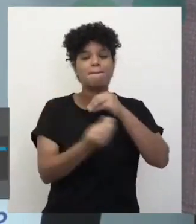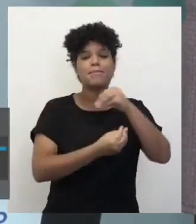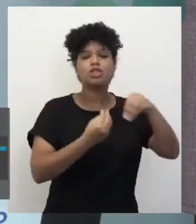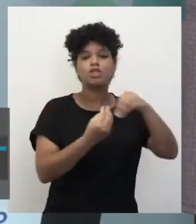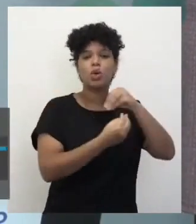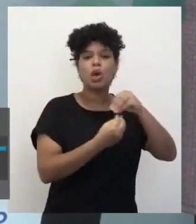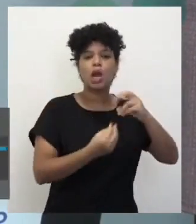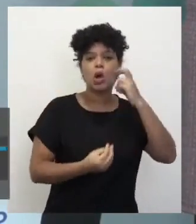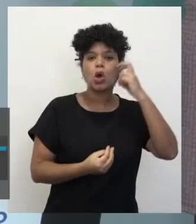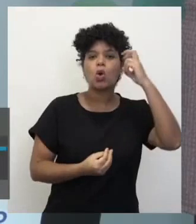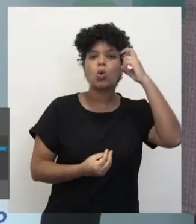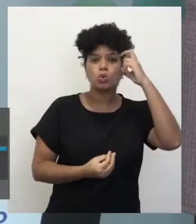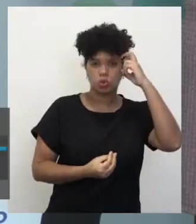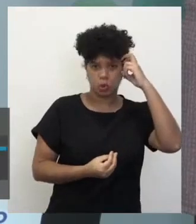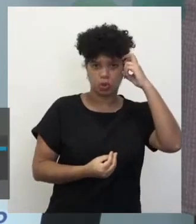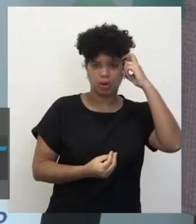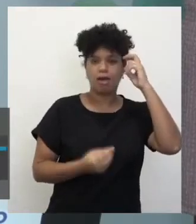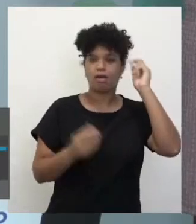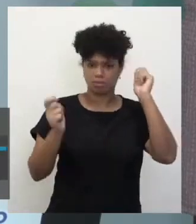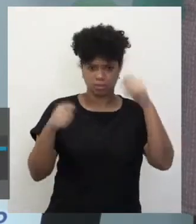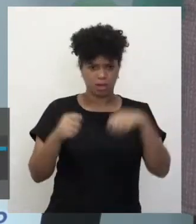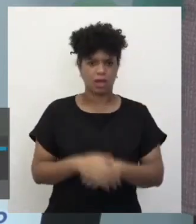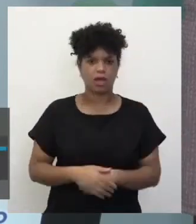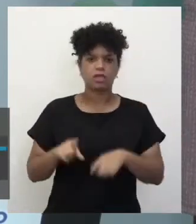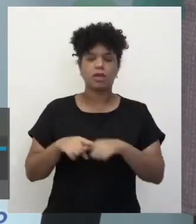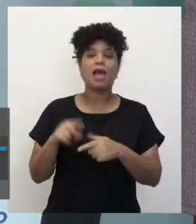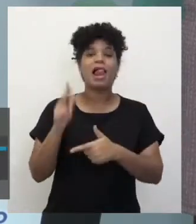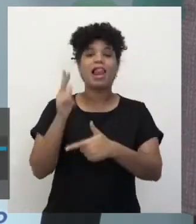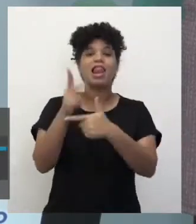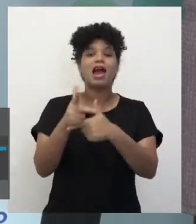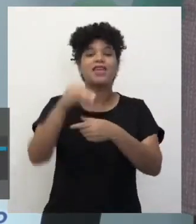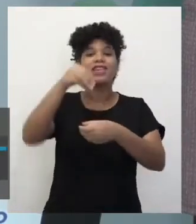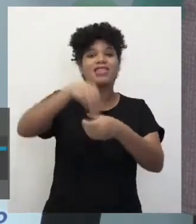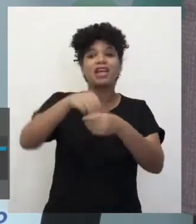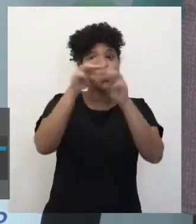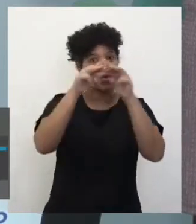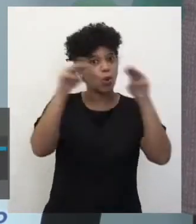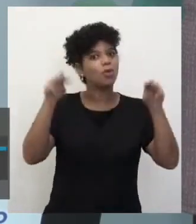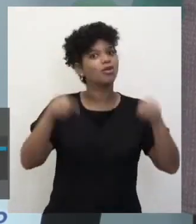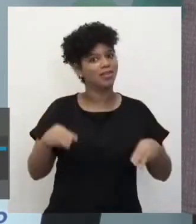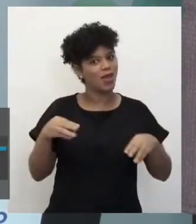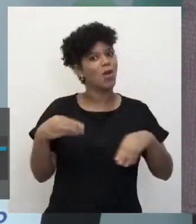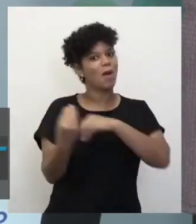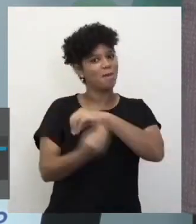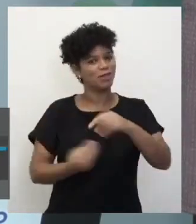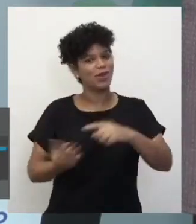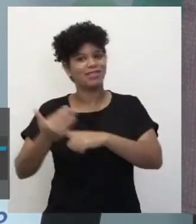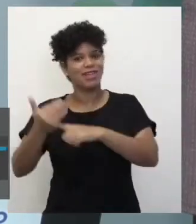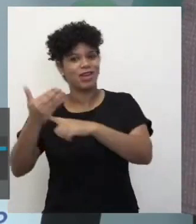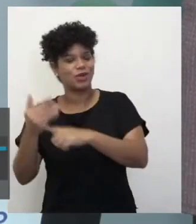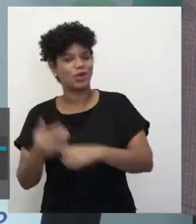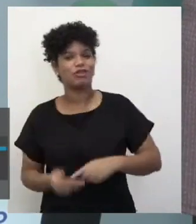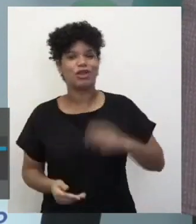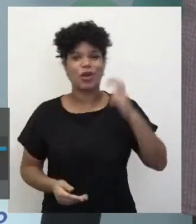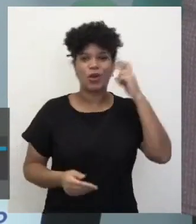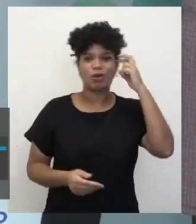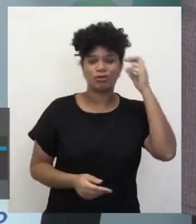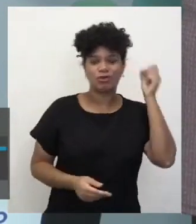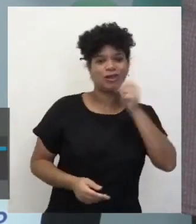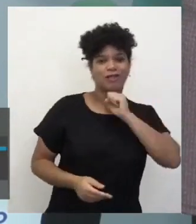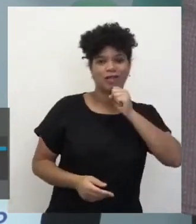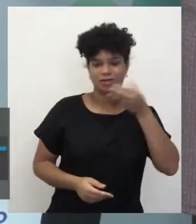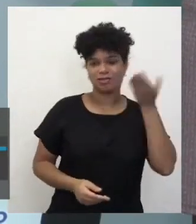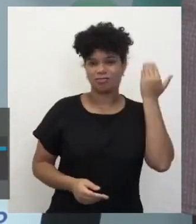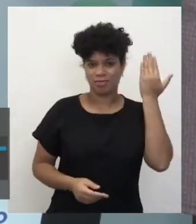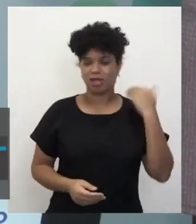aqui as lives em museu, a Procarla falou pra gente. A tecnologia está